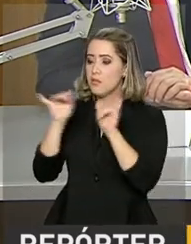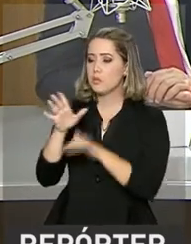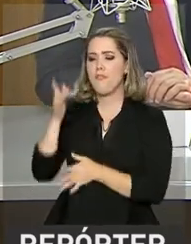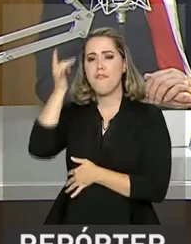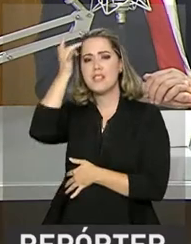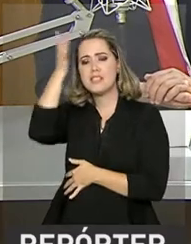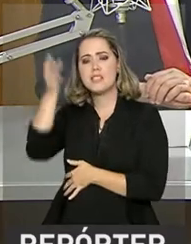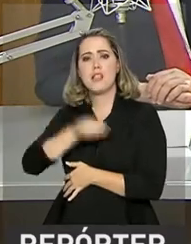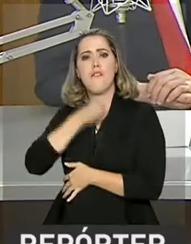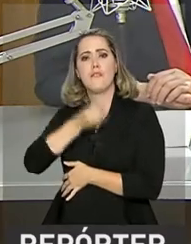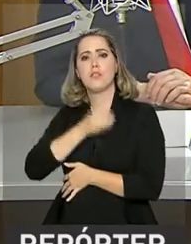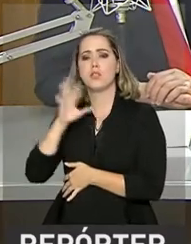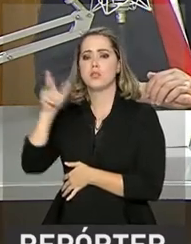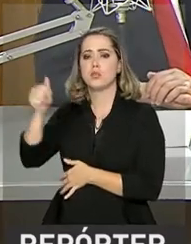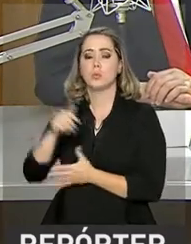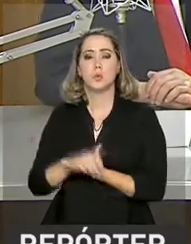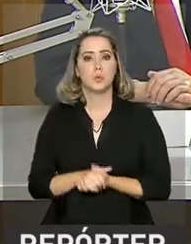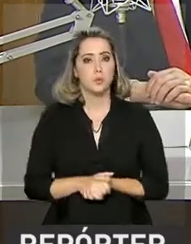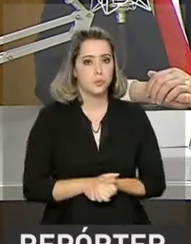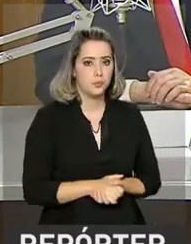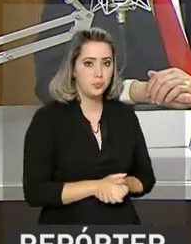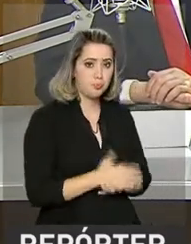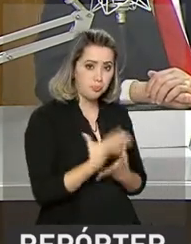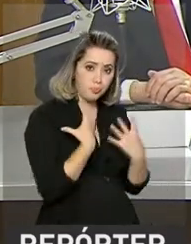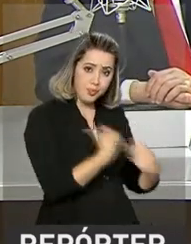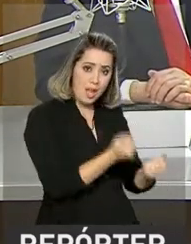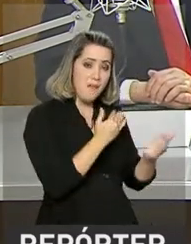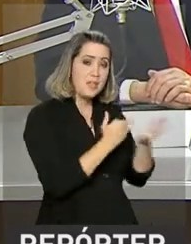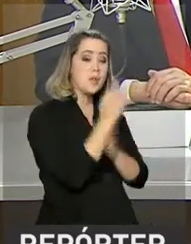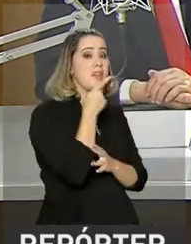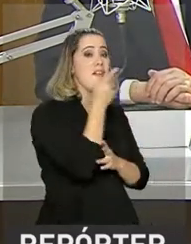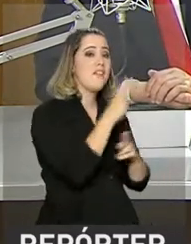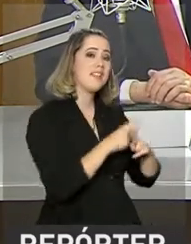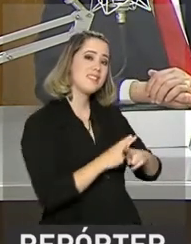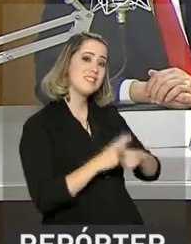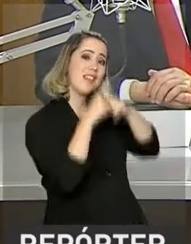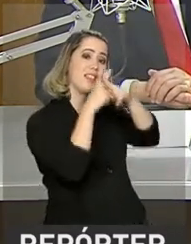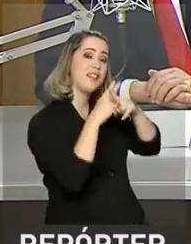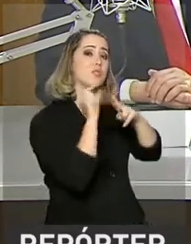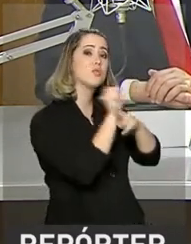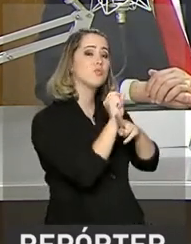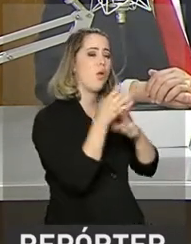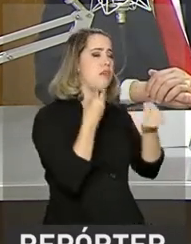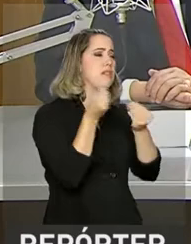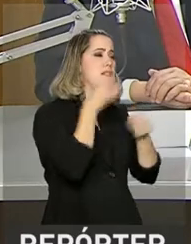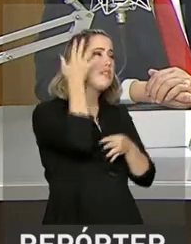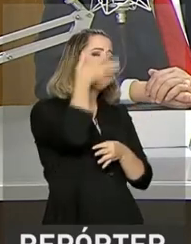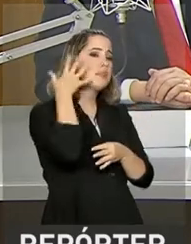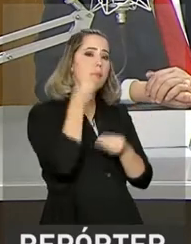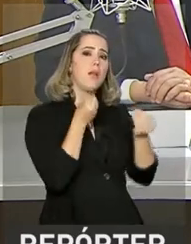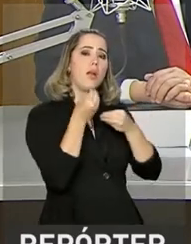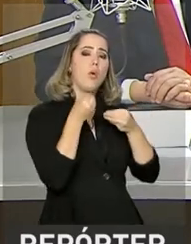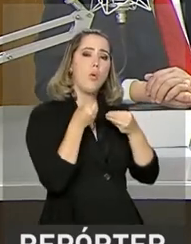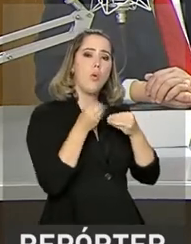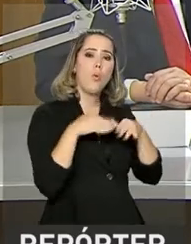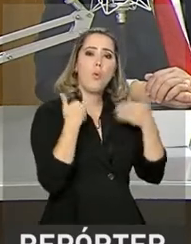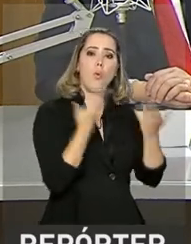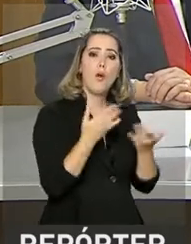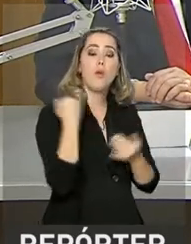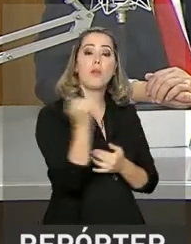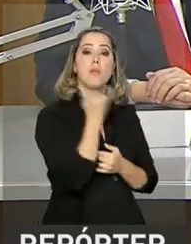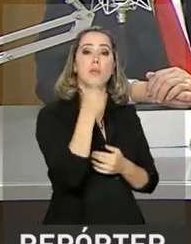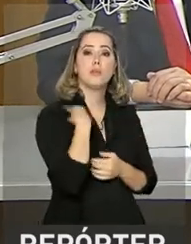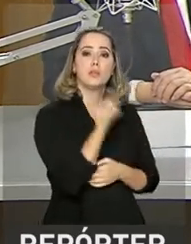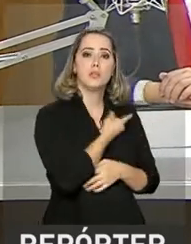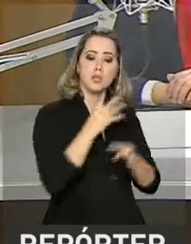todos os brasileiros nisso e vamos começar falando de satélite explica pra gente a importância dele para a área de tecnologia do